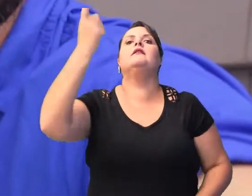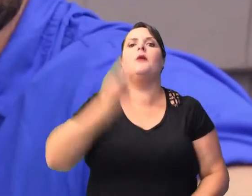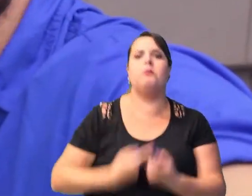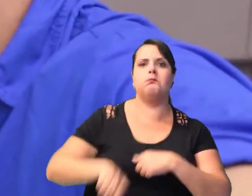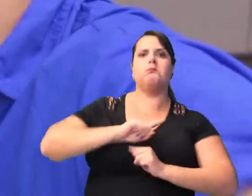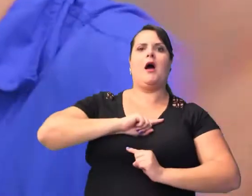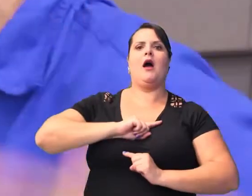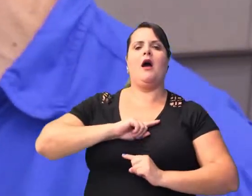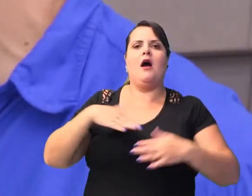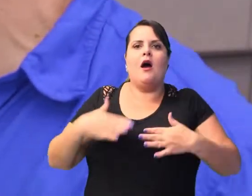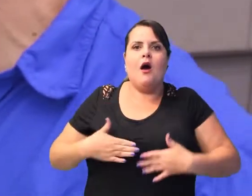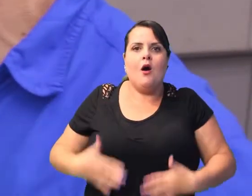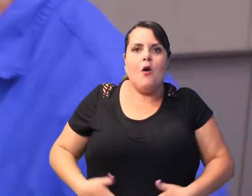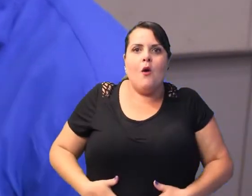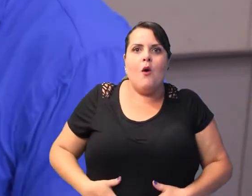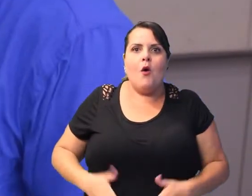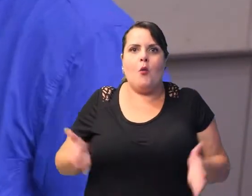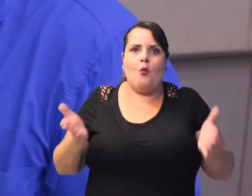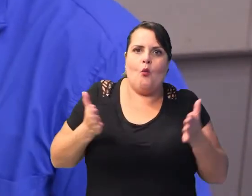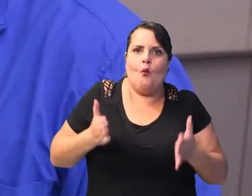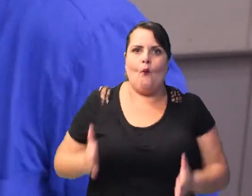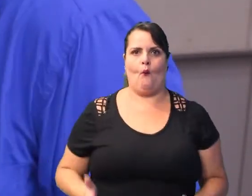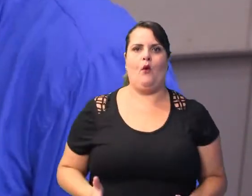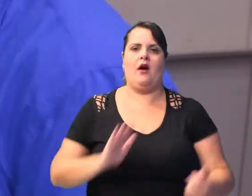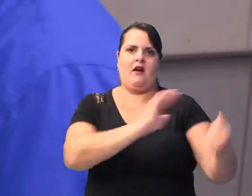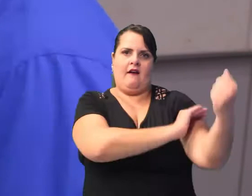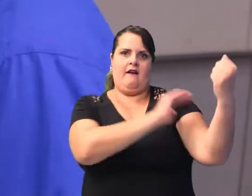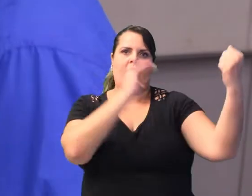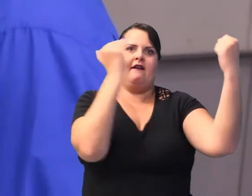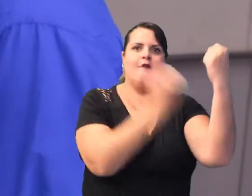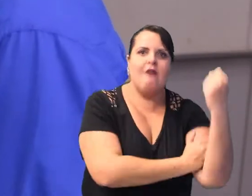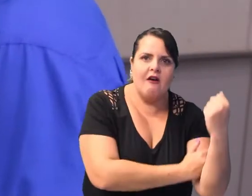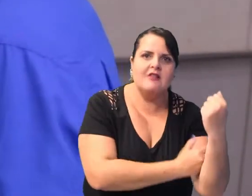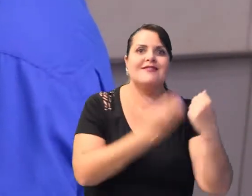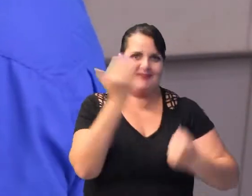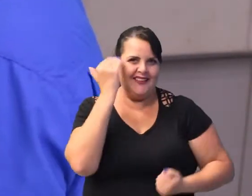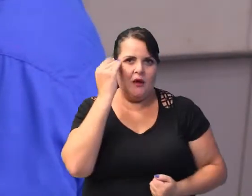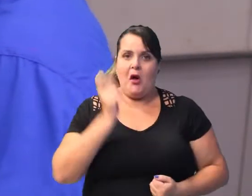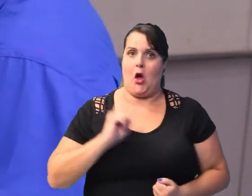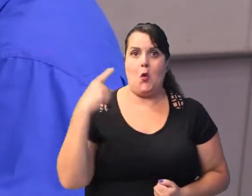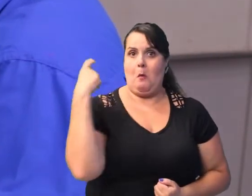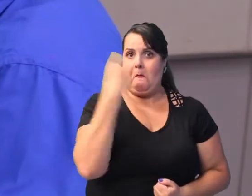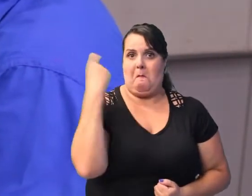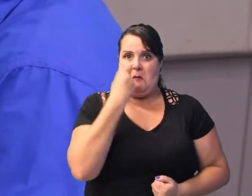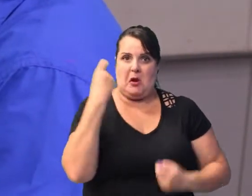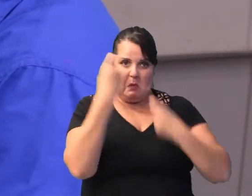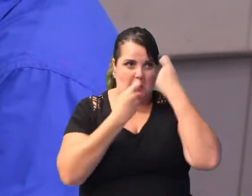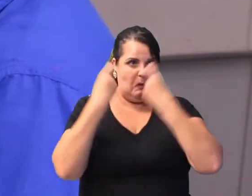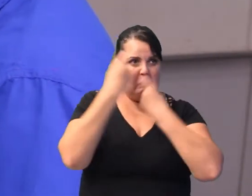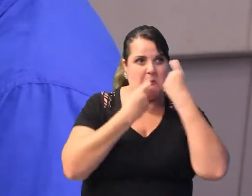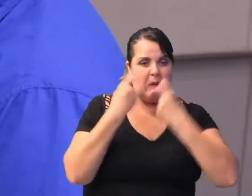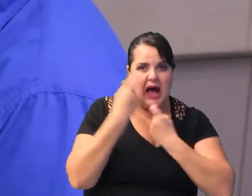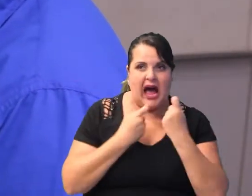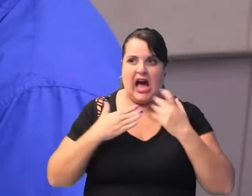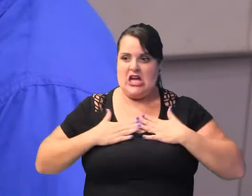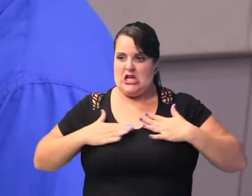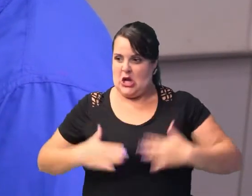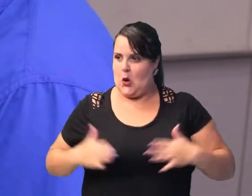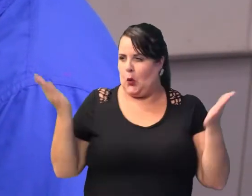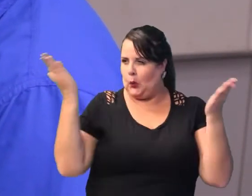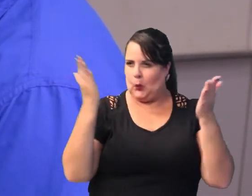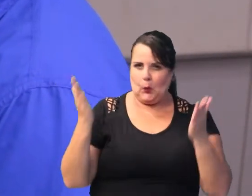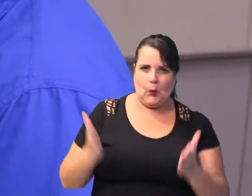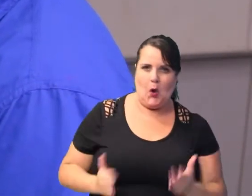e vai treinar vai ficar boa mas depende da manhã pegou então é que ele acabou expulso eu não fiquei pensando com que ficava em um corpo sarado e